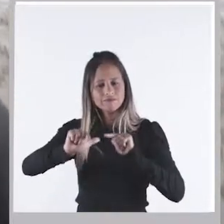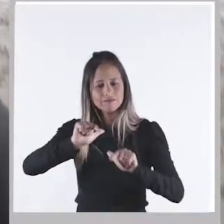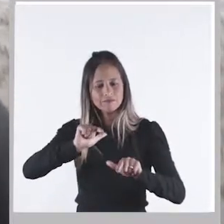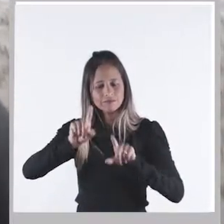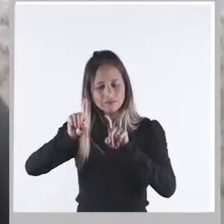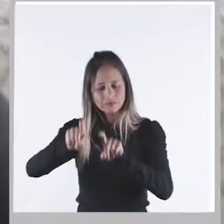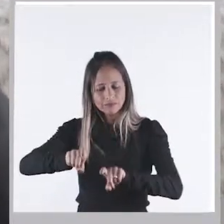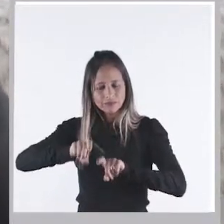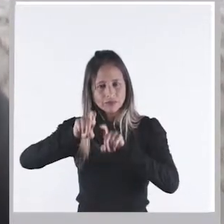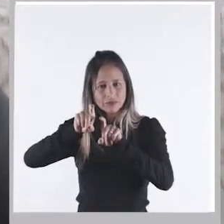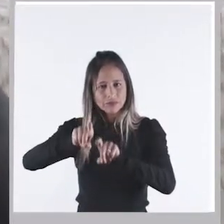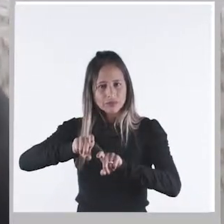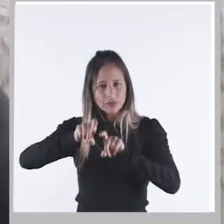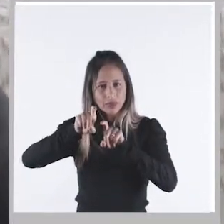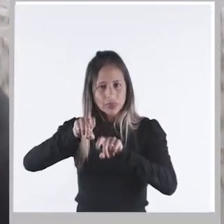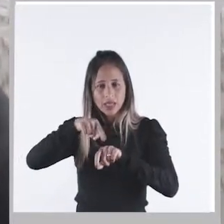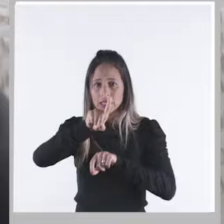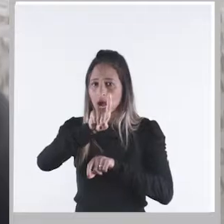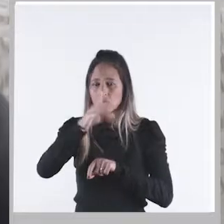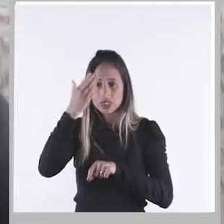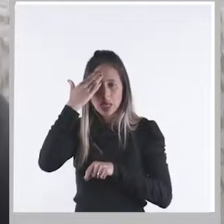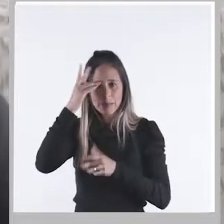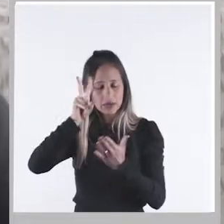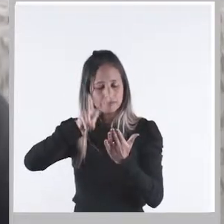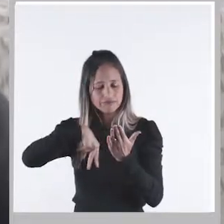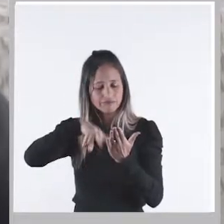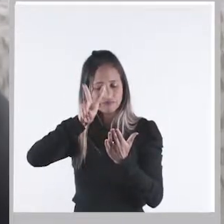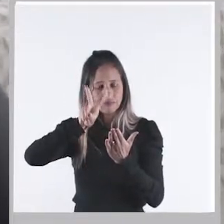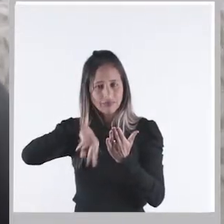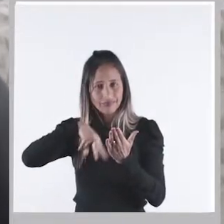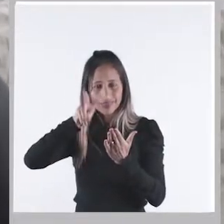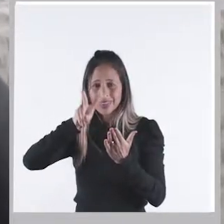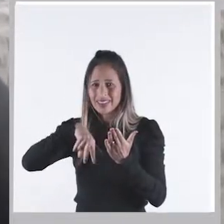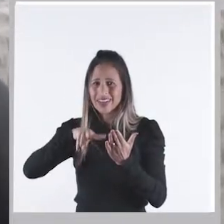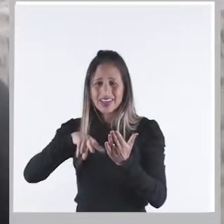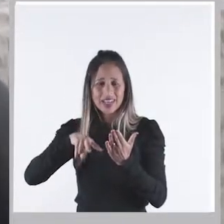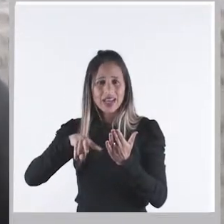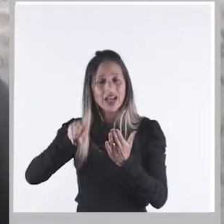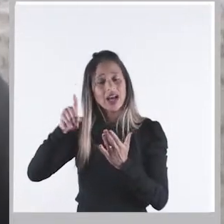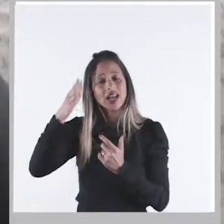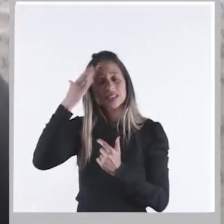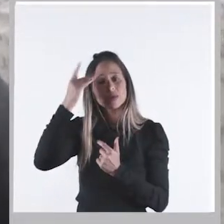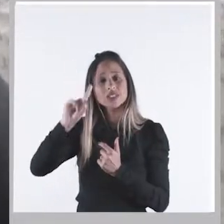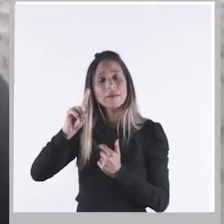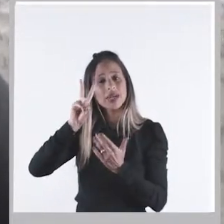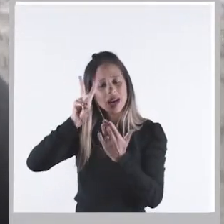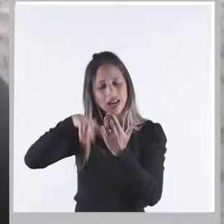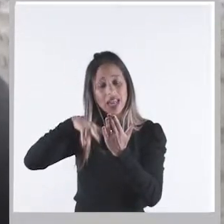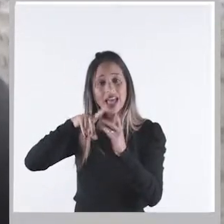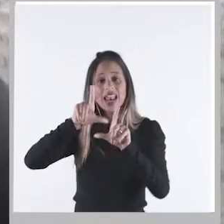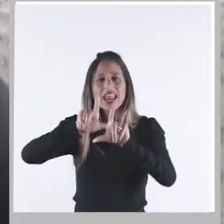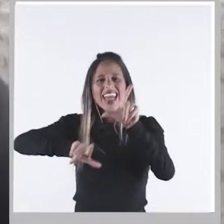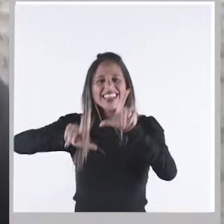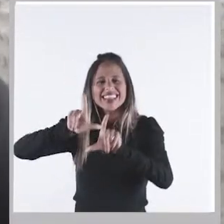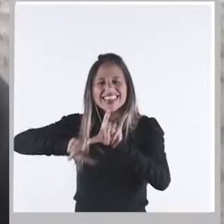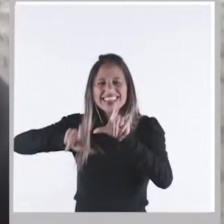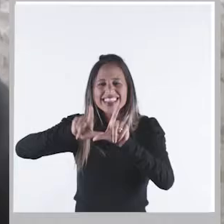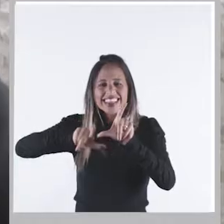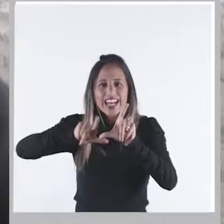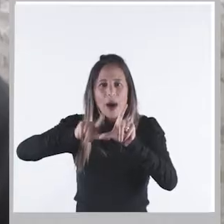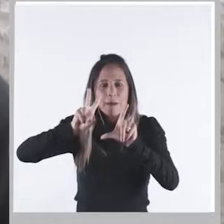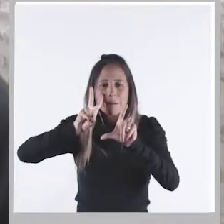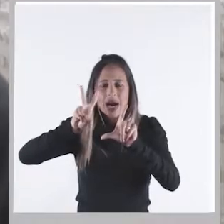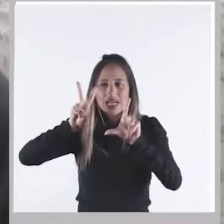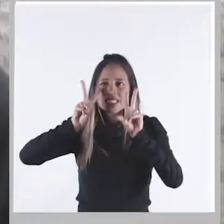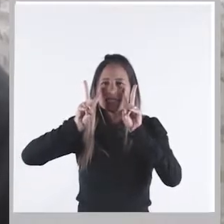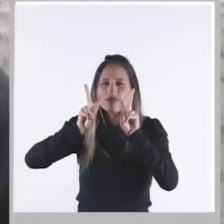rural, né? Que não foi alfabetizada, né? Ela não sabia, eu falo que ela não sabia ler as letras, mas que lia o